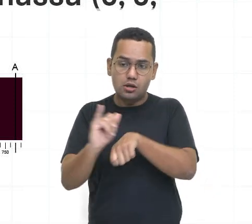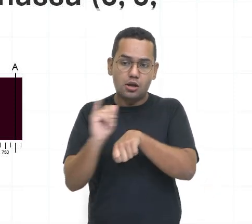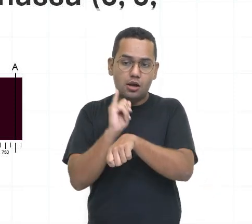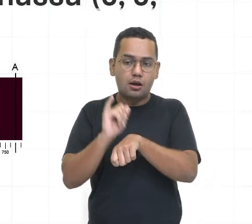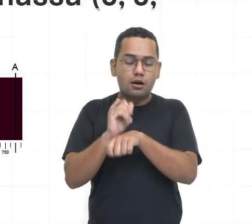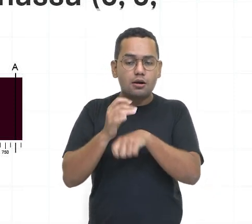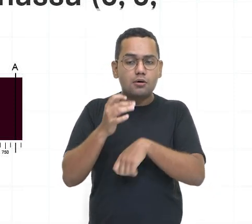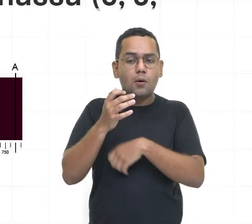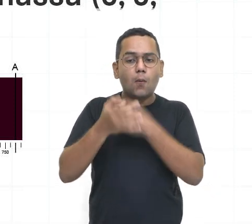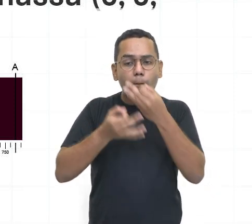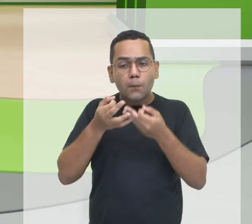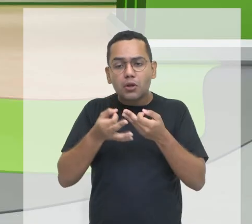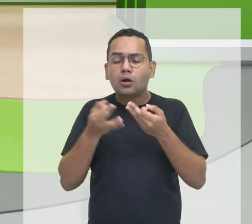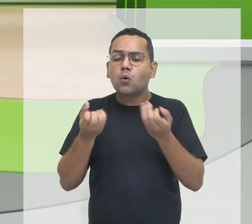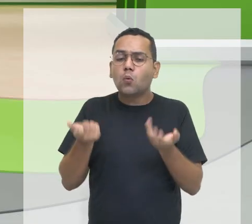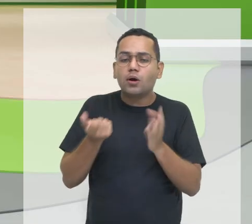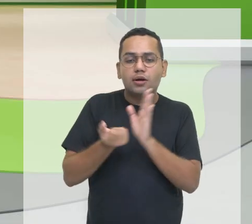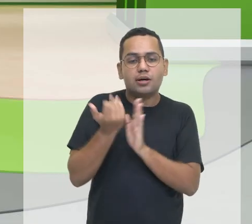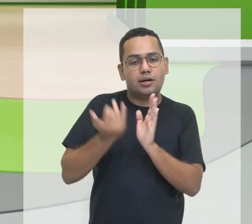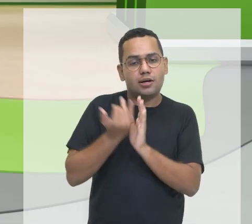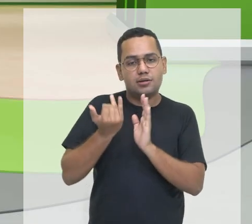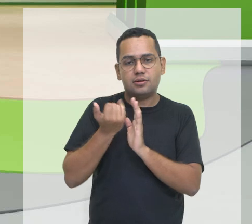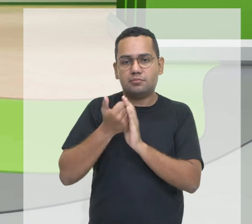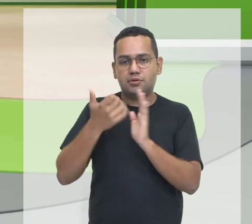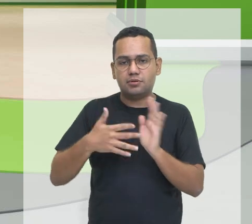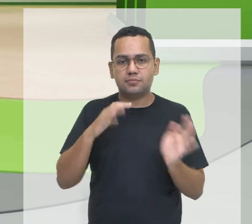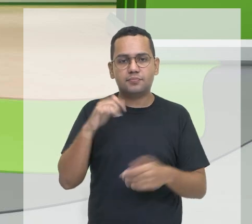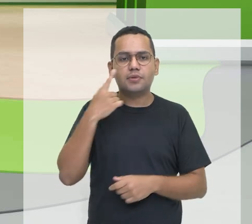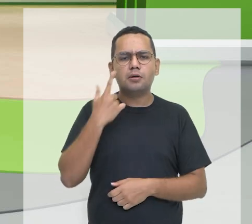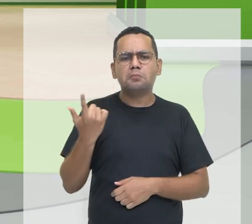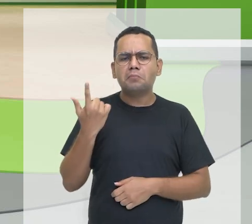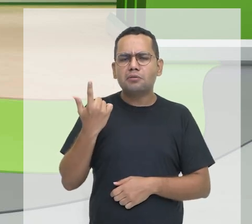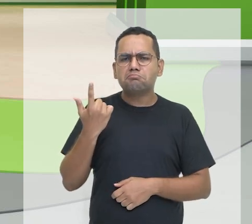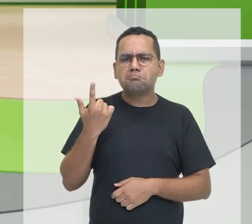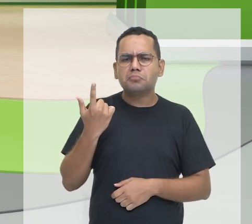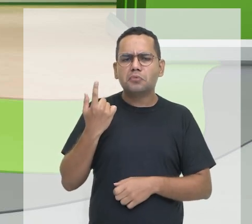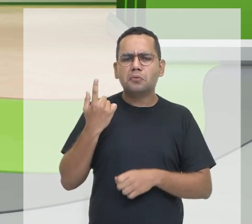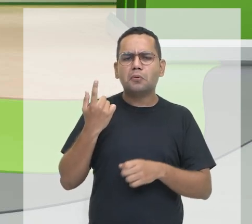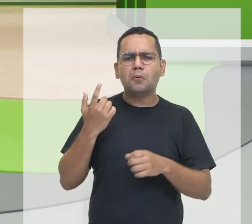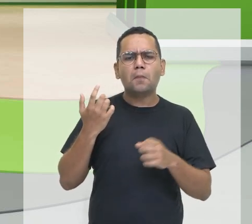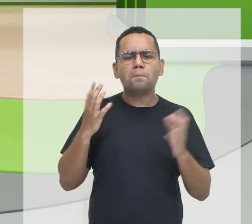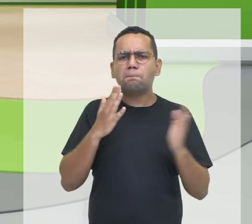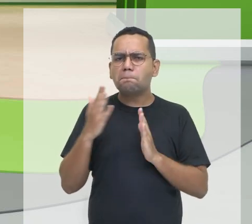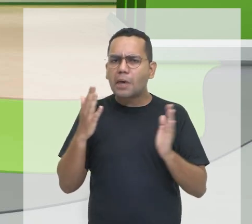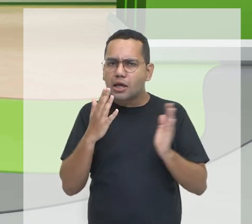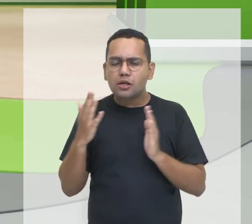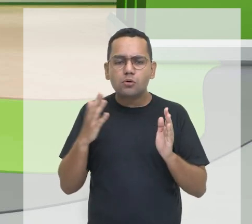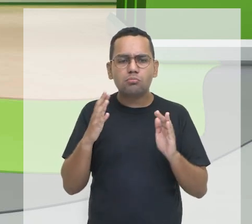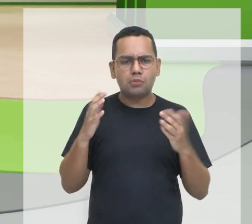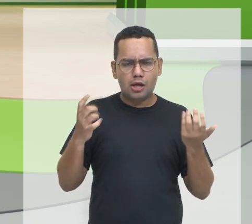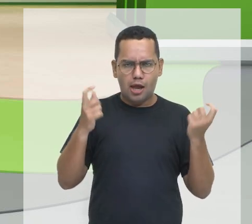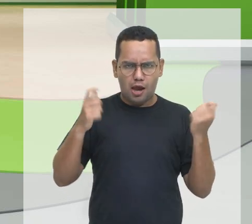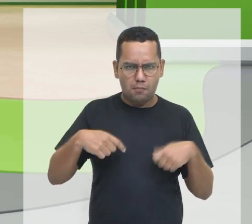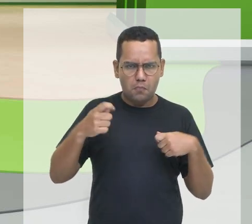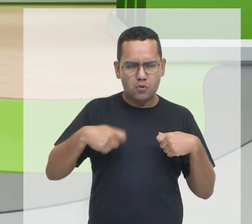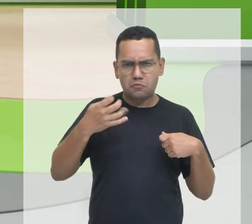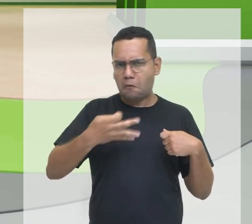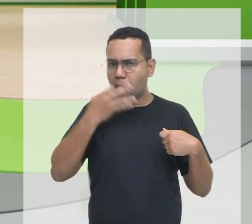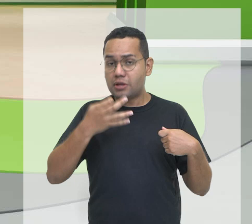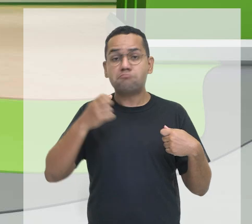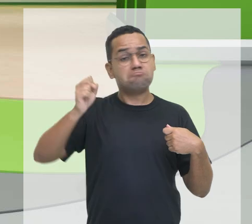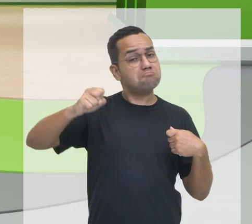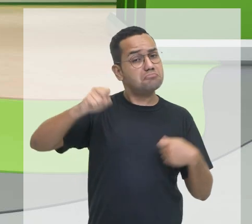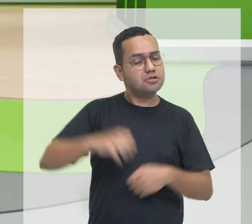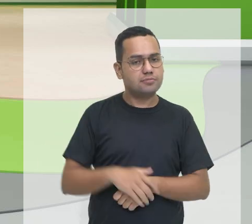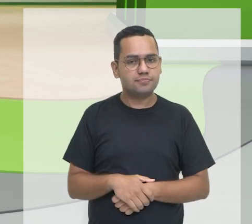e aí? E a idade das estrelas? Será que é possível determinar também? Claro que é. Os astrônomos, eles não brincam em